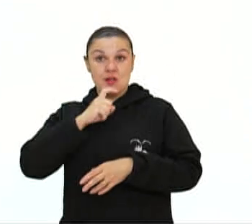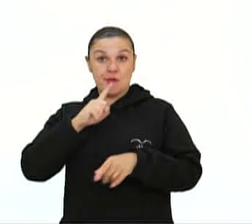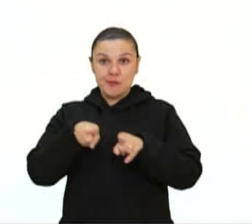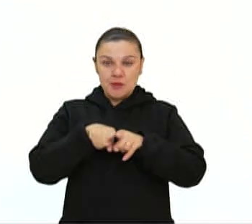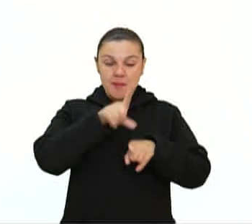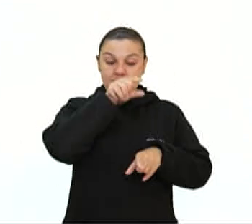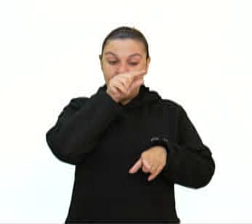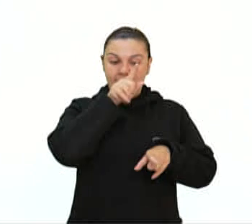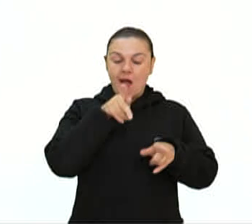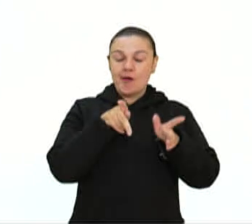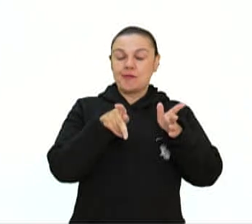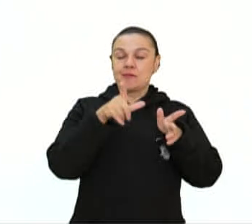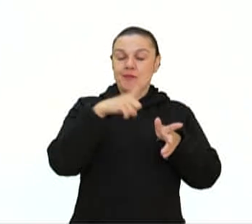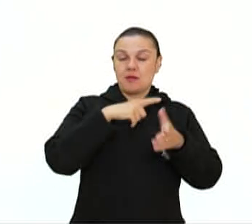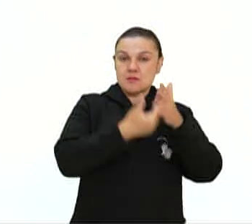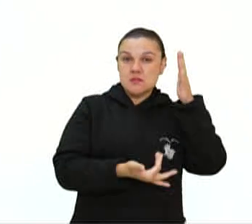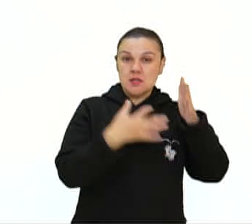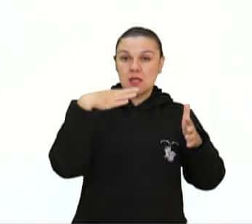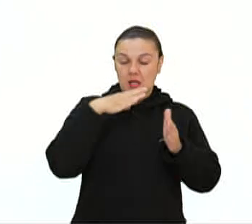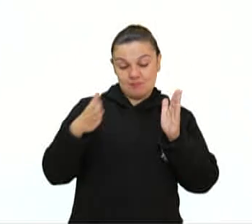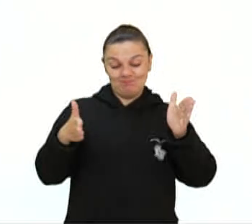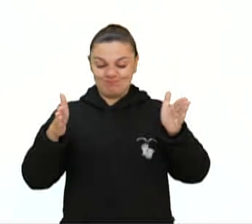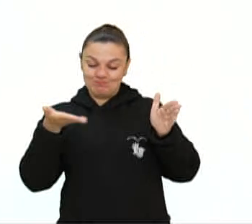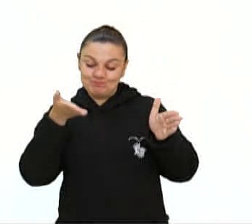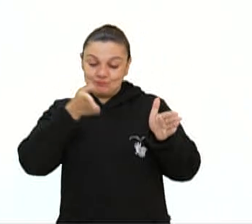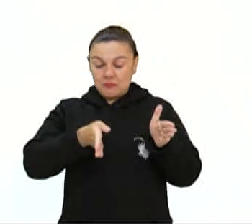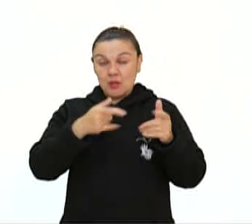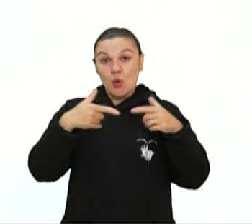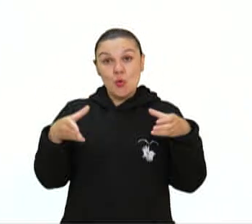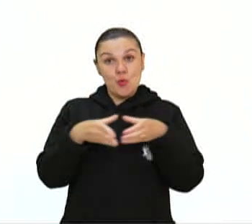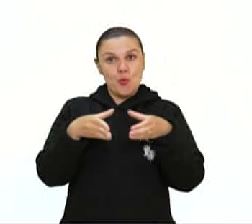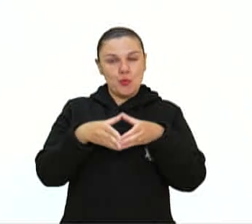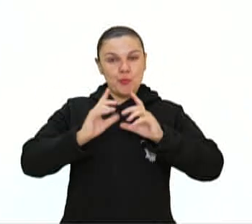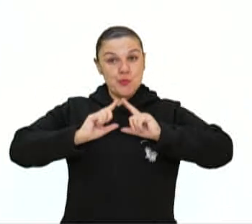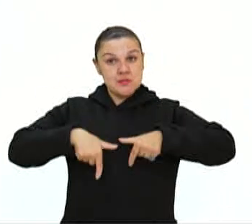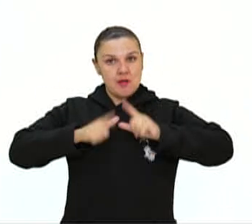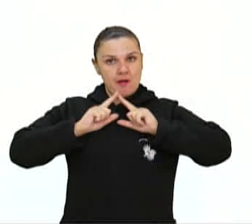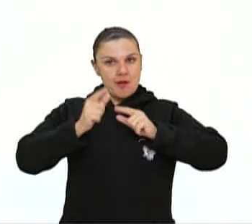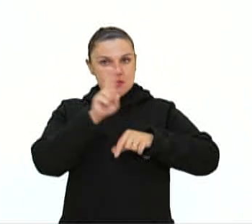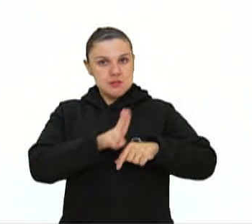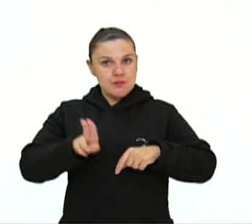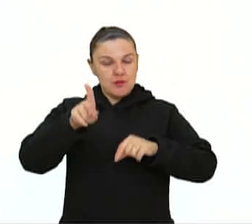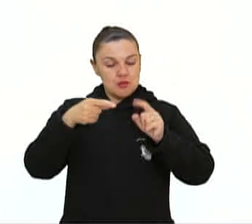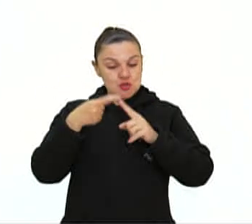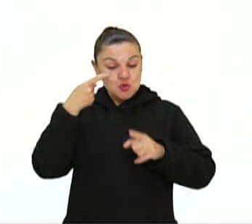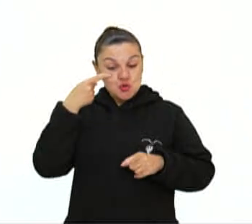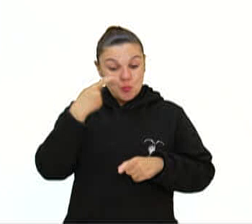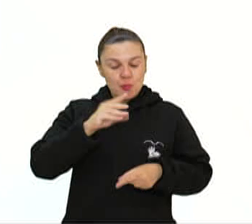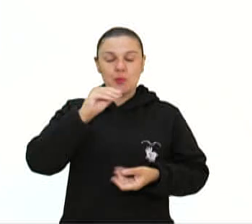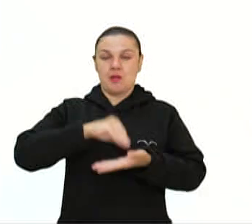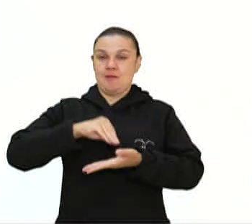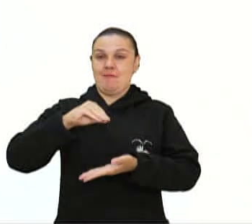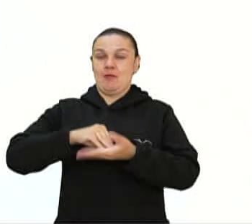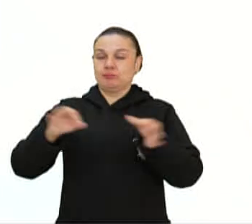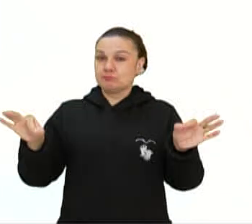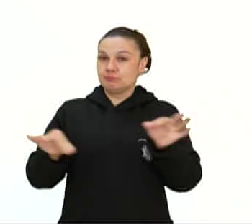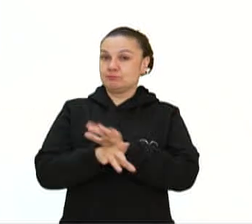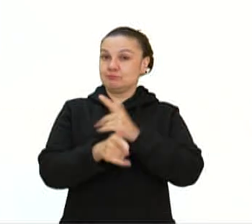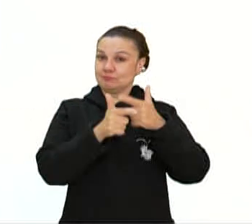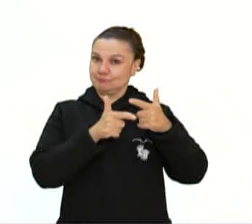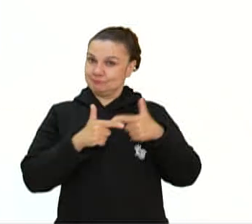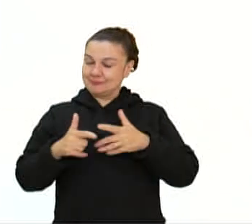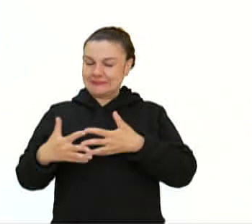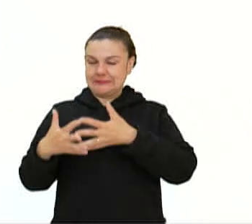sangue quente. Mas uma equipe da Universidade Hebraica de Jerusalém, em Israel, parece ter encontrado as peças para resolver esse